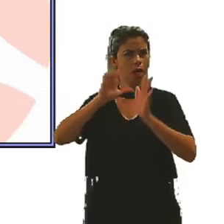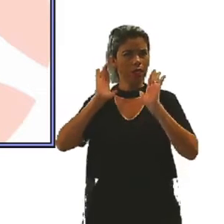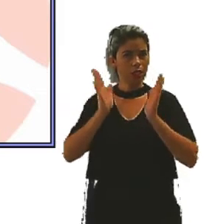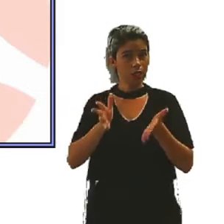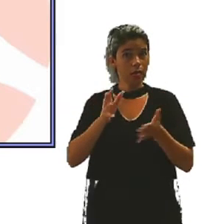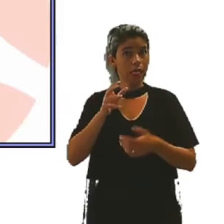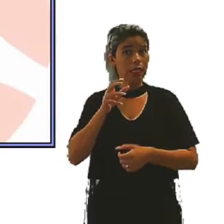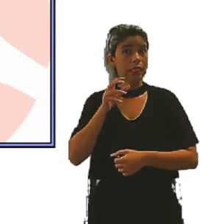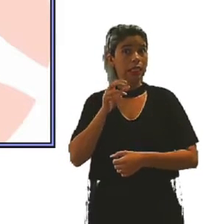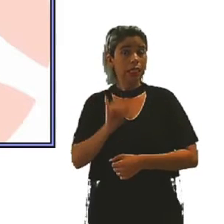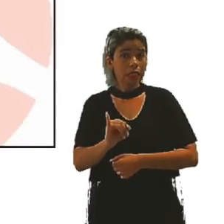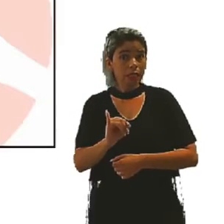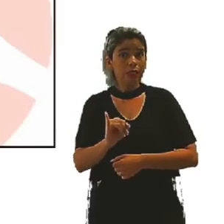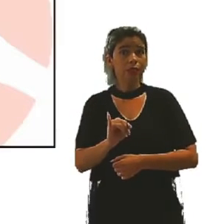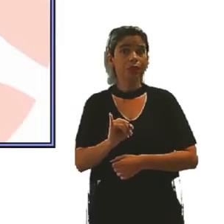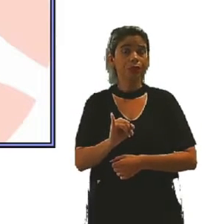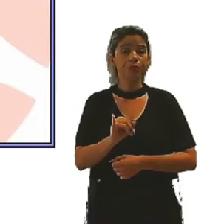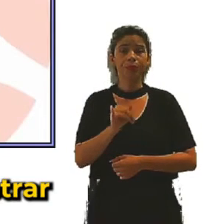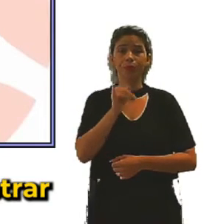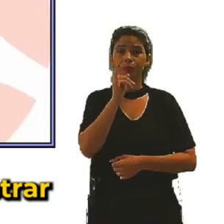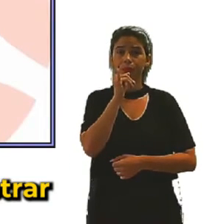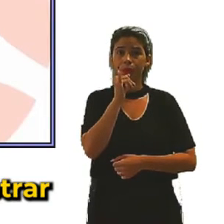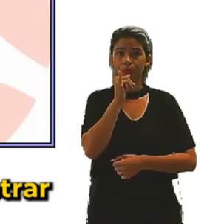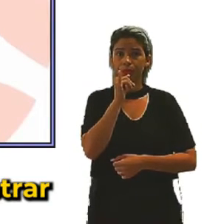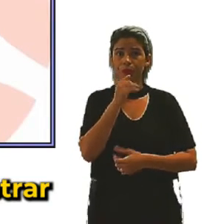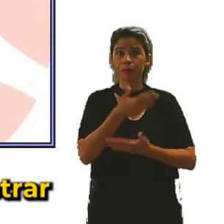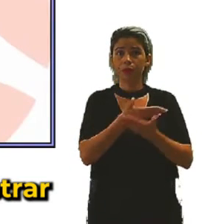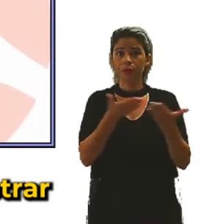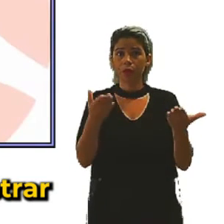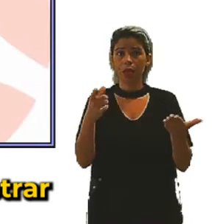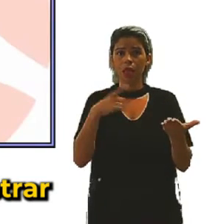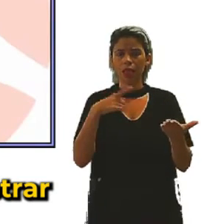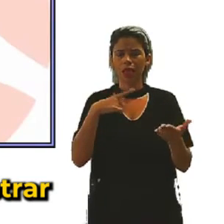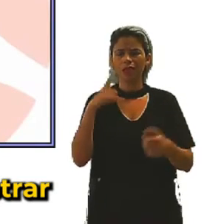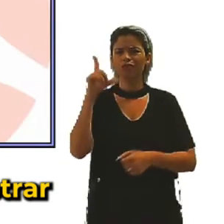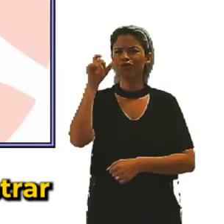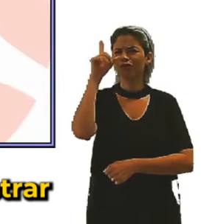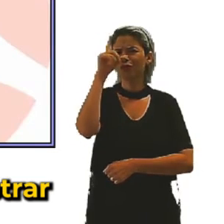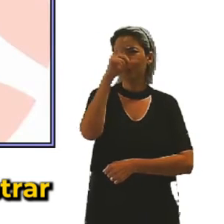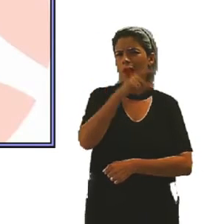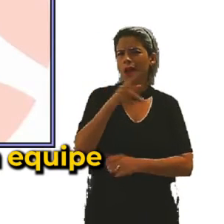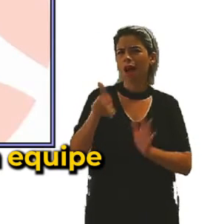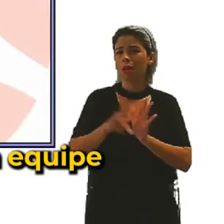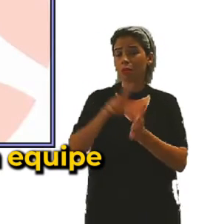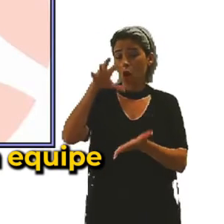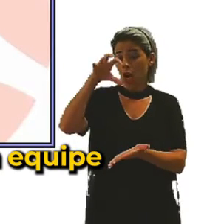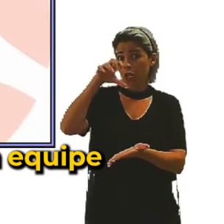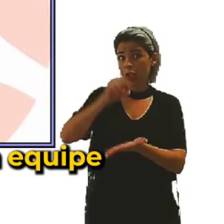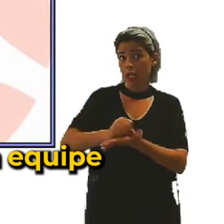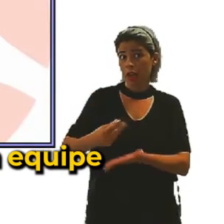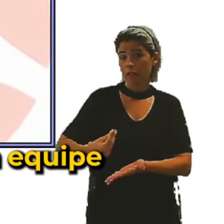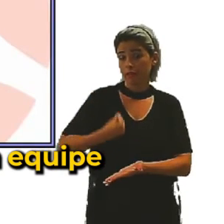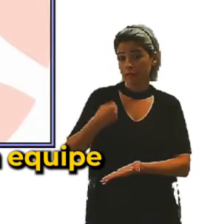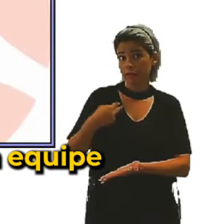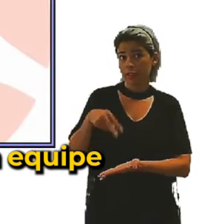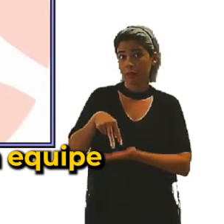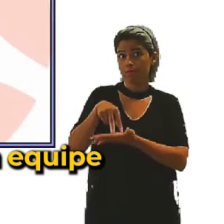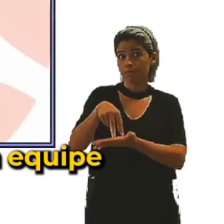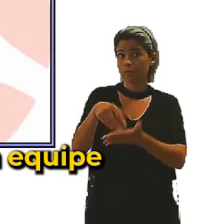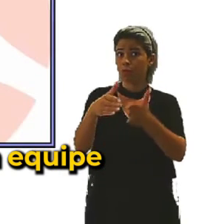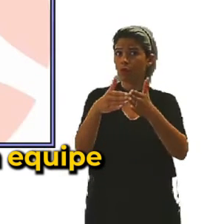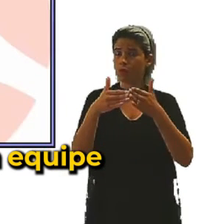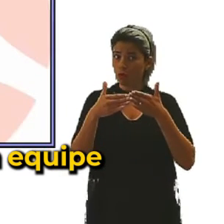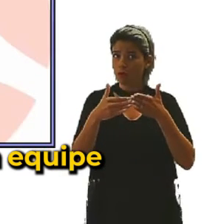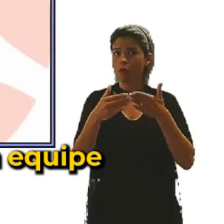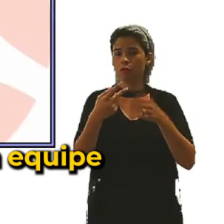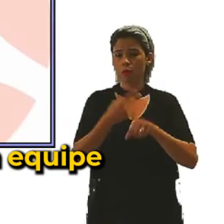se porventura você teve alguma dificuldade para registrar sua frequência, por